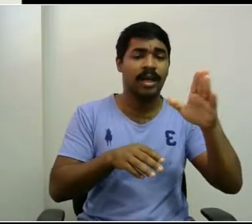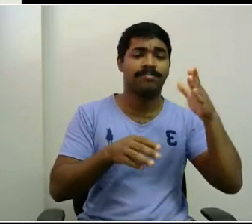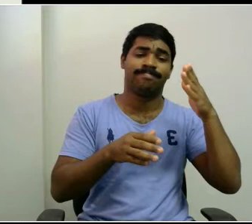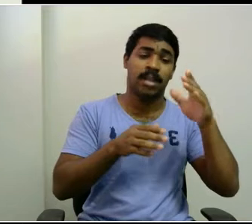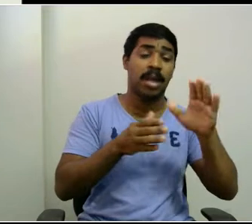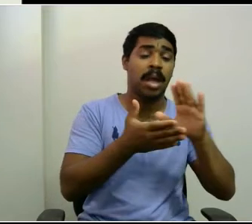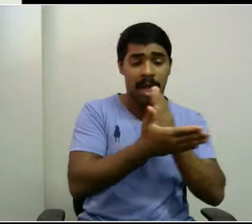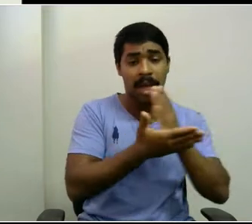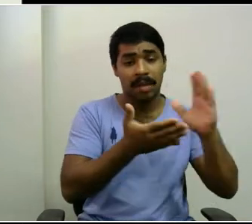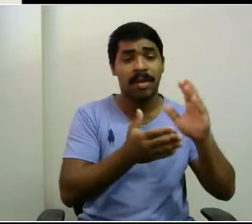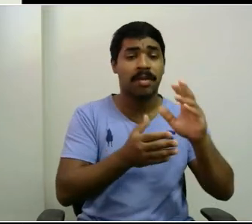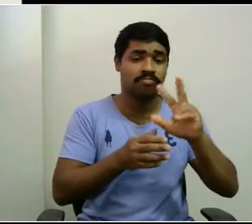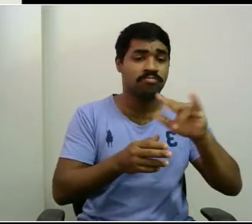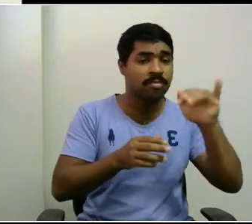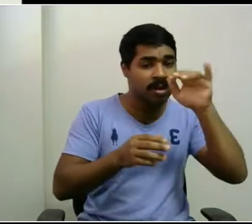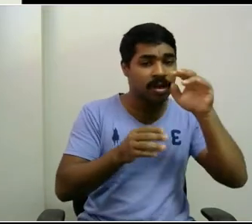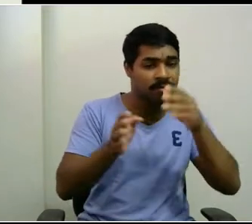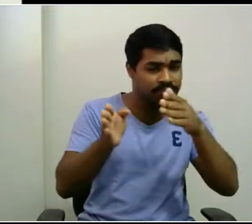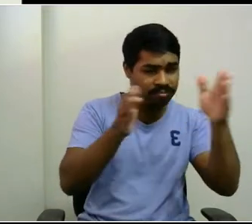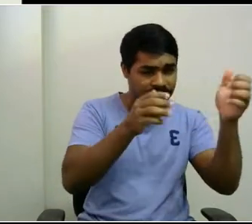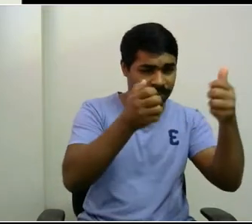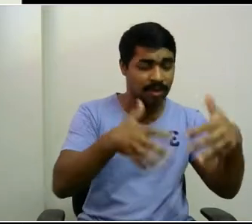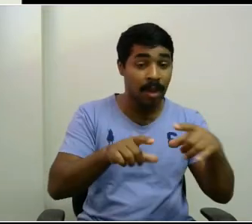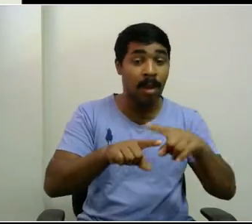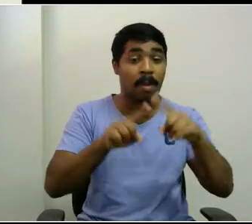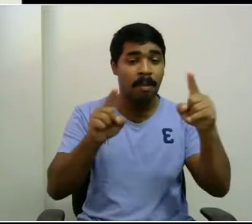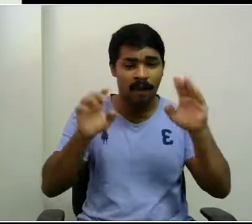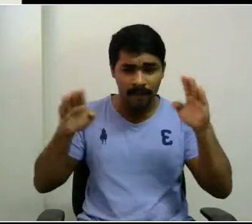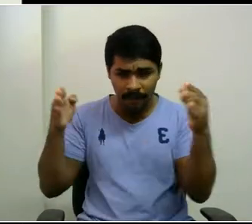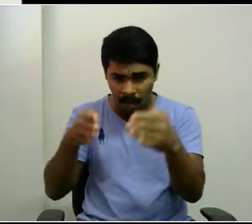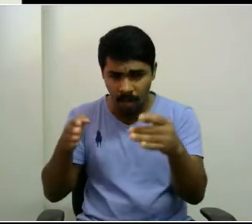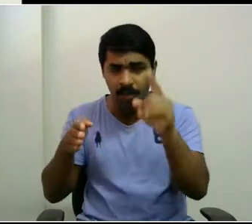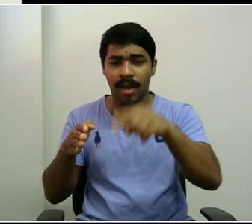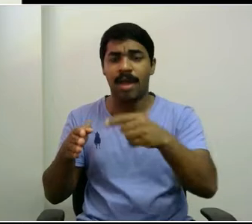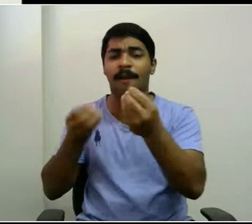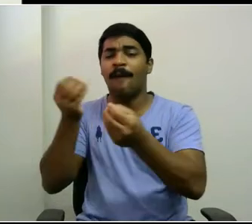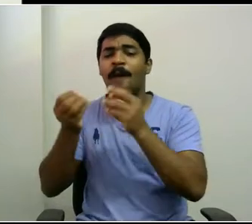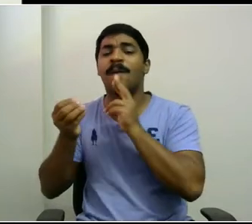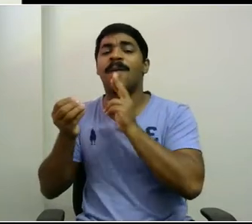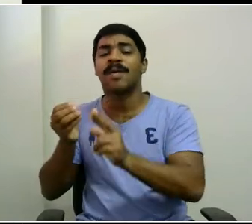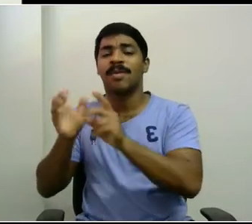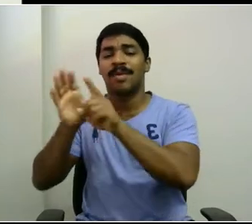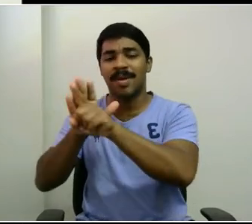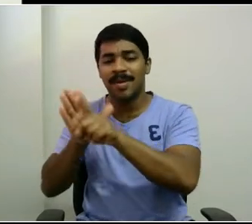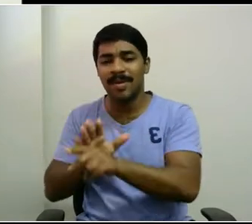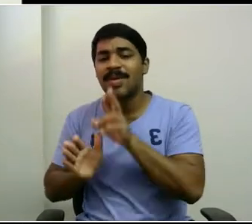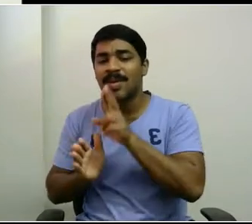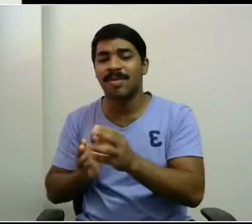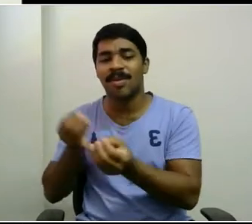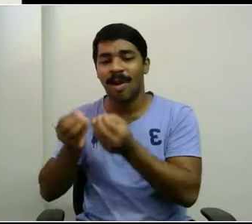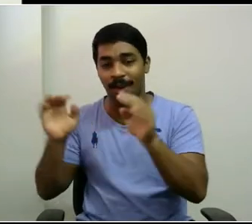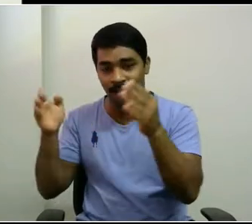A observação que eu tenho a fazer é que essa teoria será vista somente quando for indispensável para o entendimento